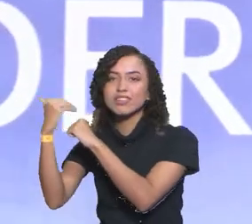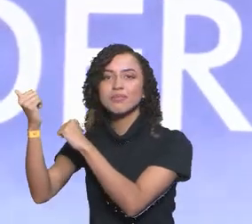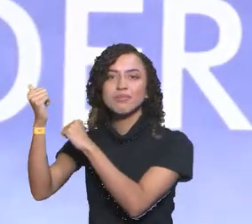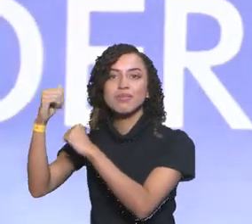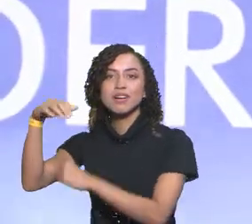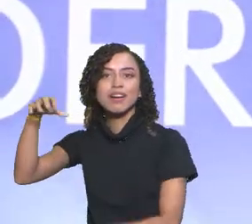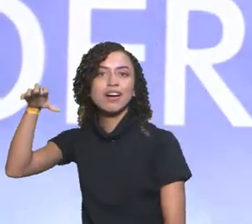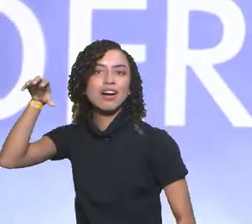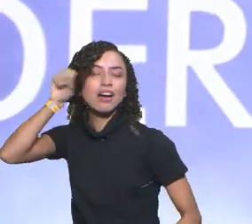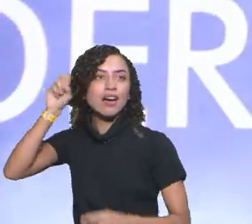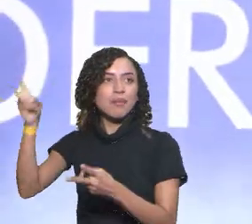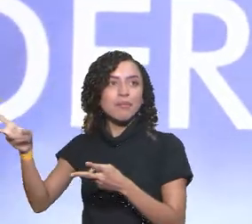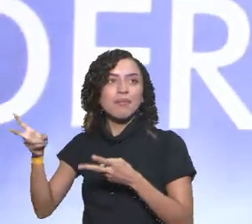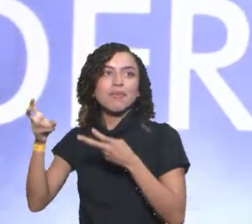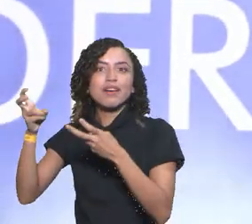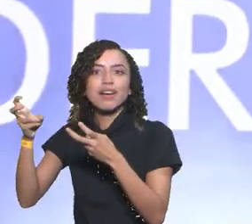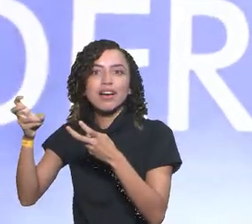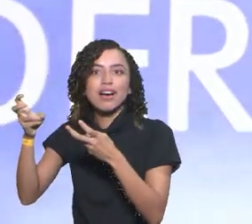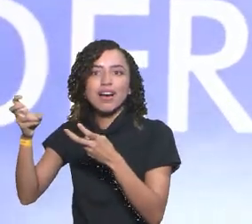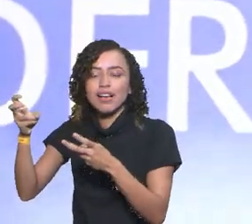me acha